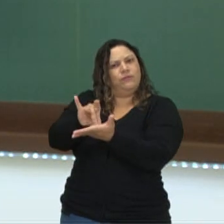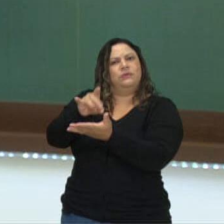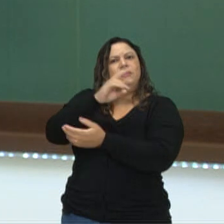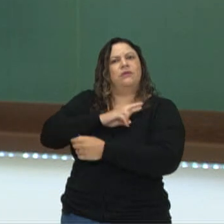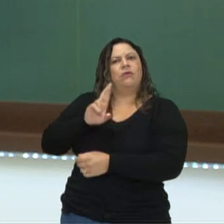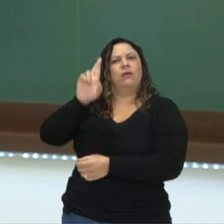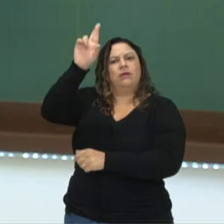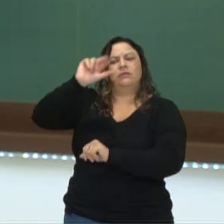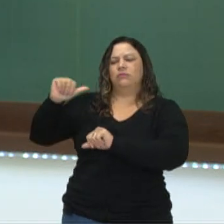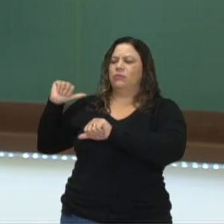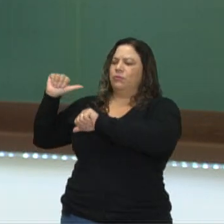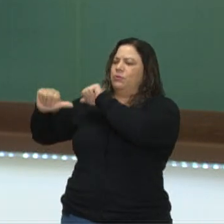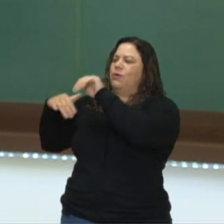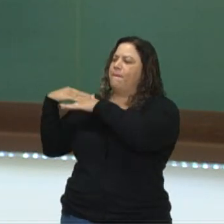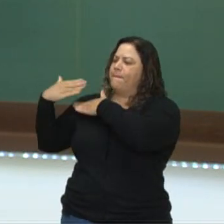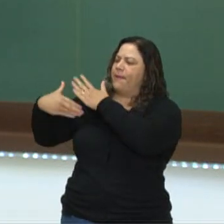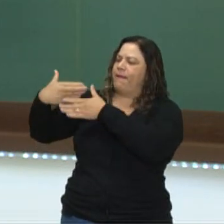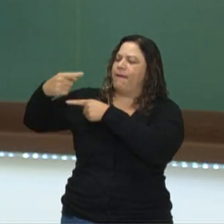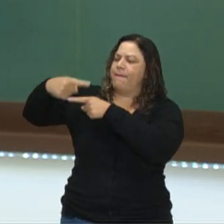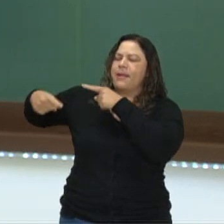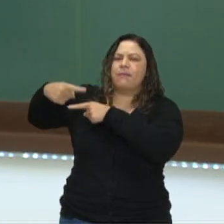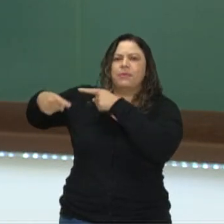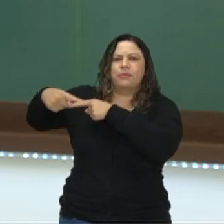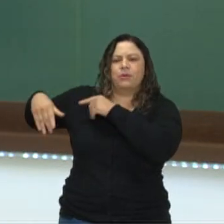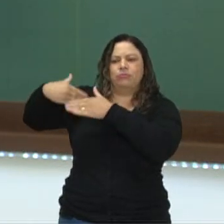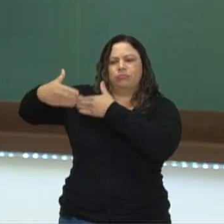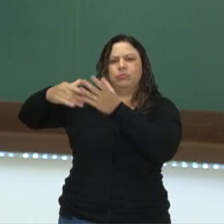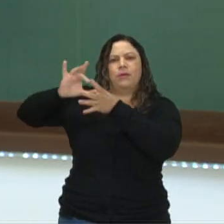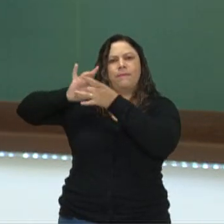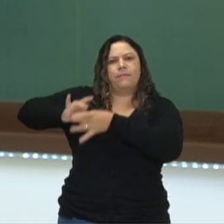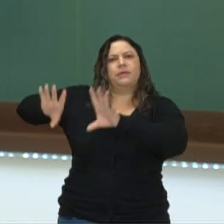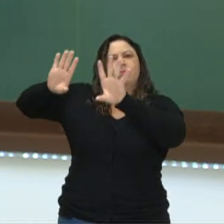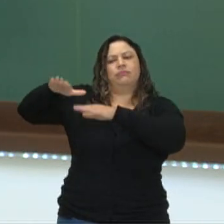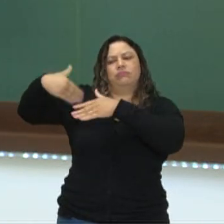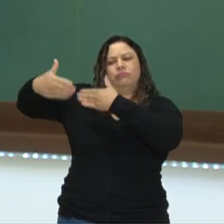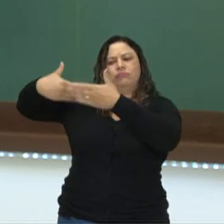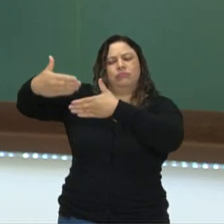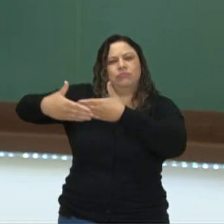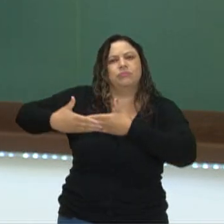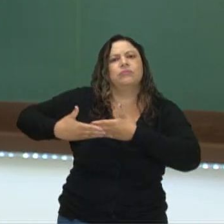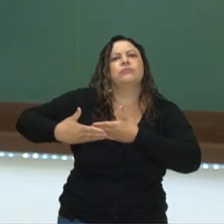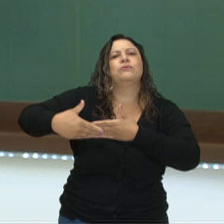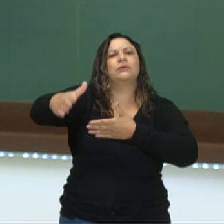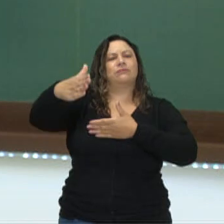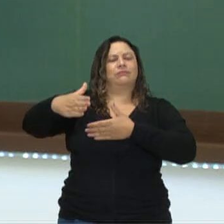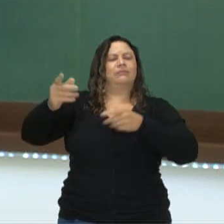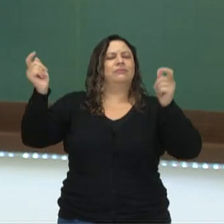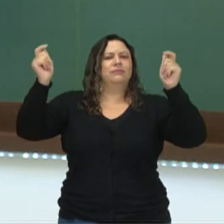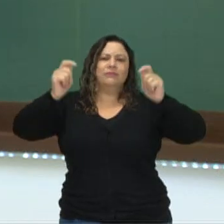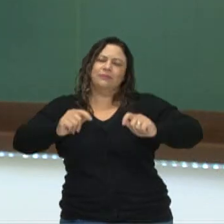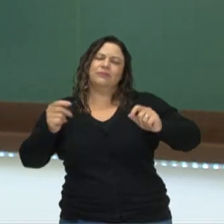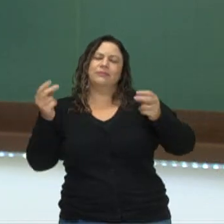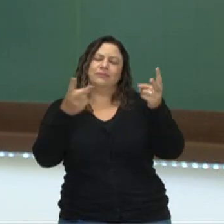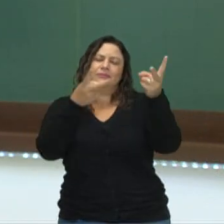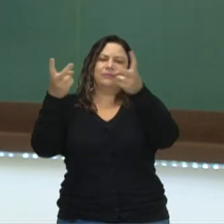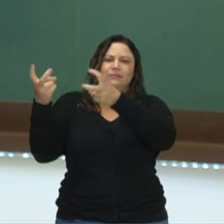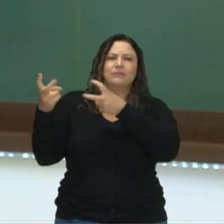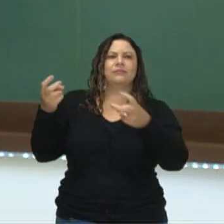mudando, né, da proibição à permissão e passou a se tornar, então,